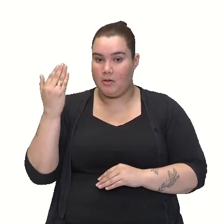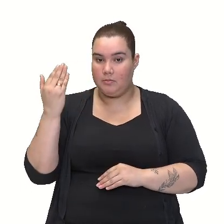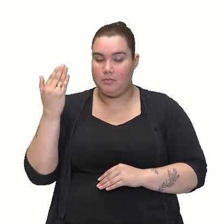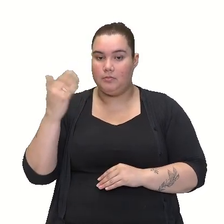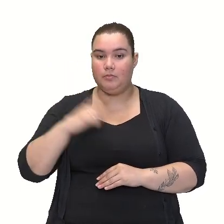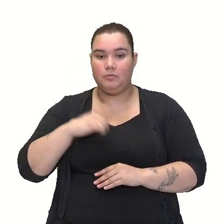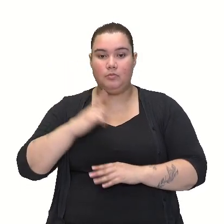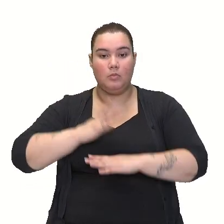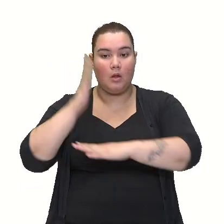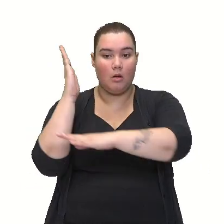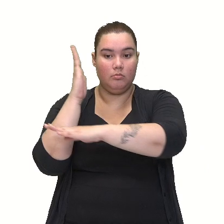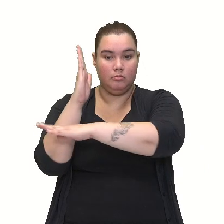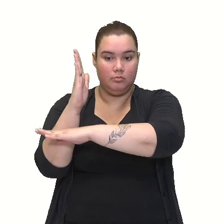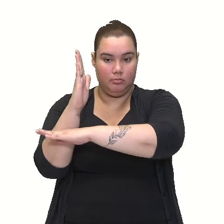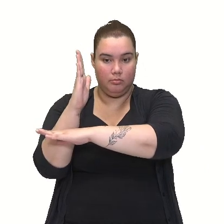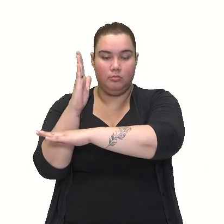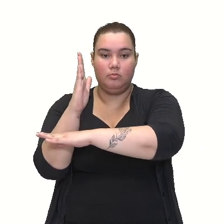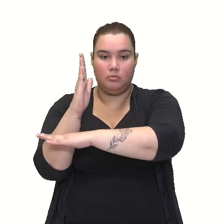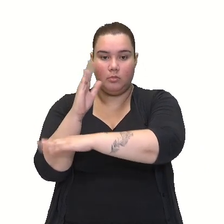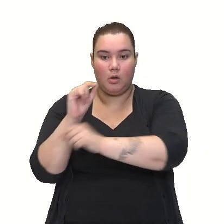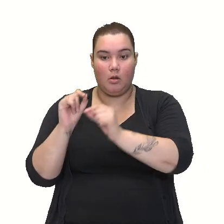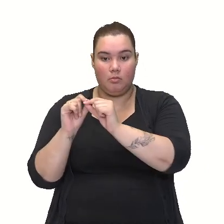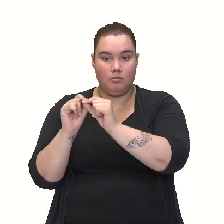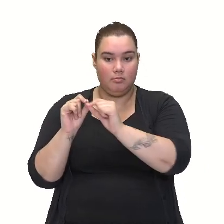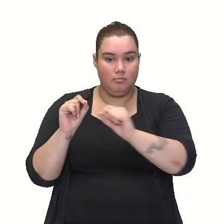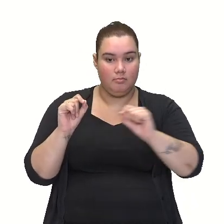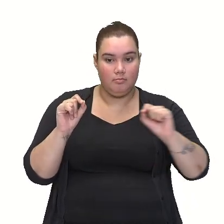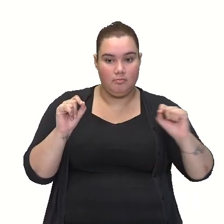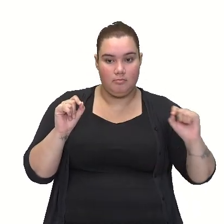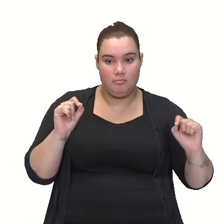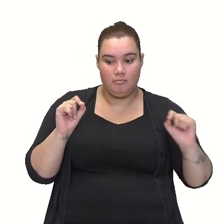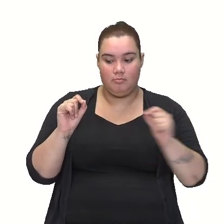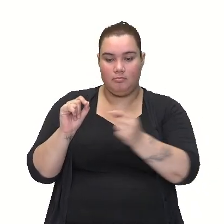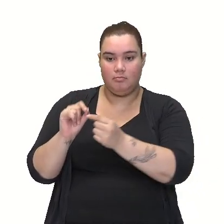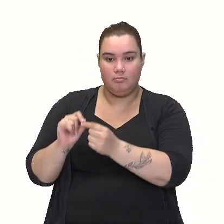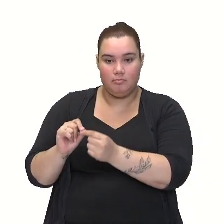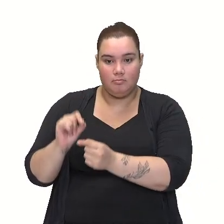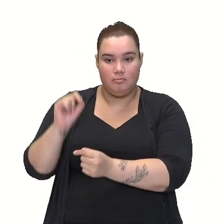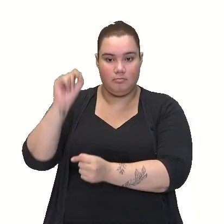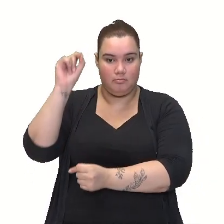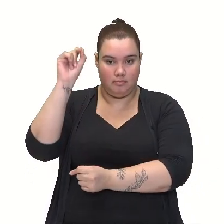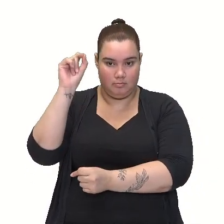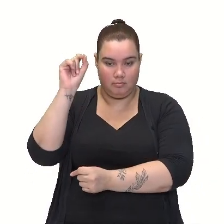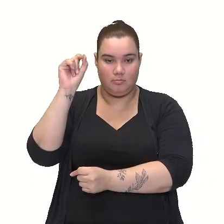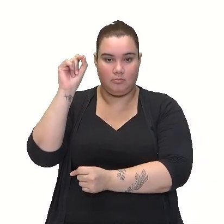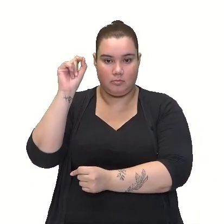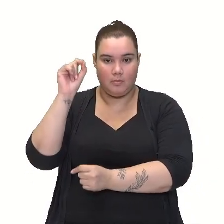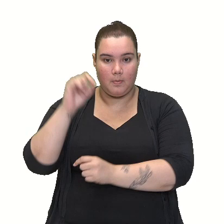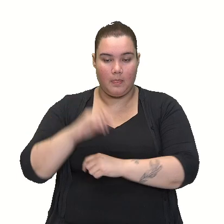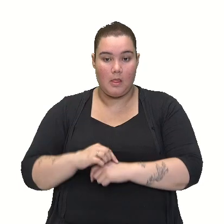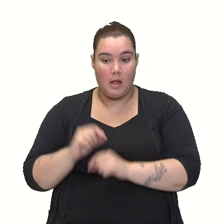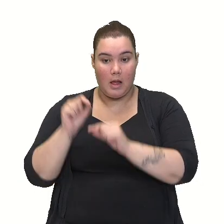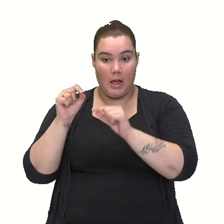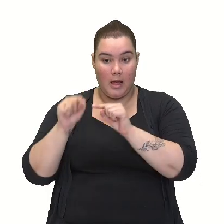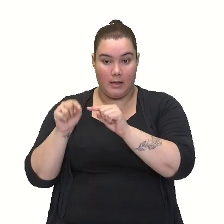certo? Entre duas retas, uma chamada de